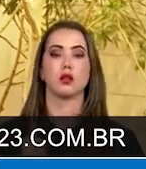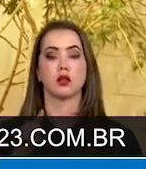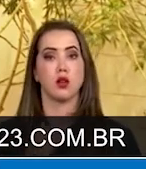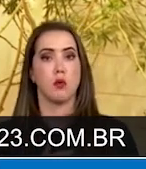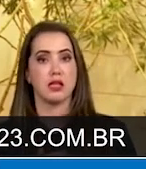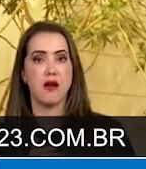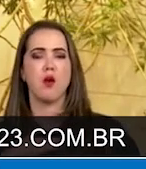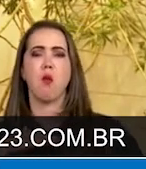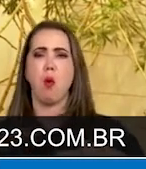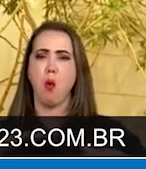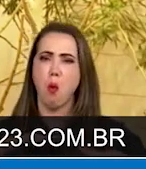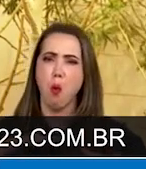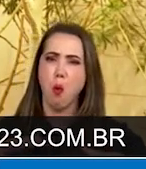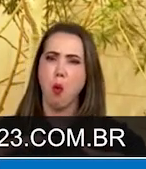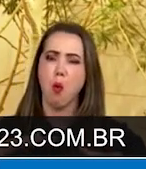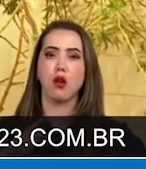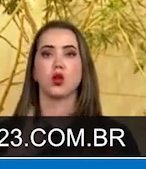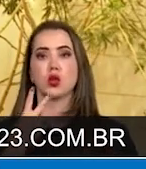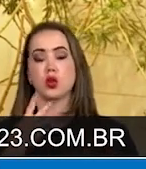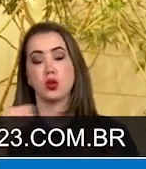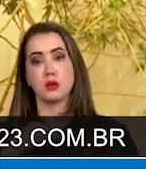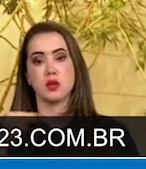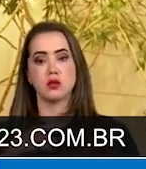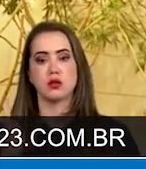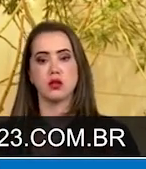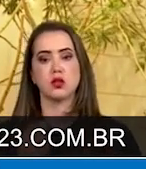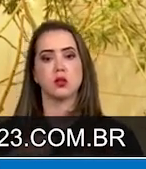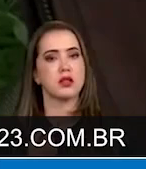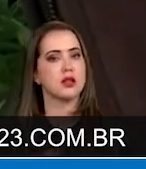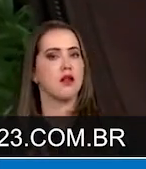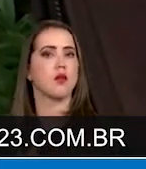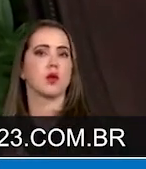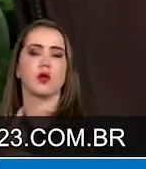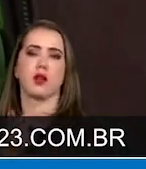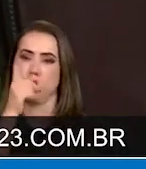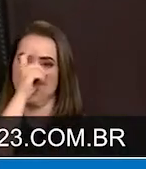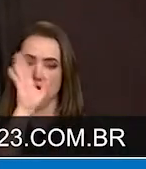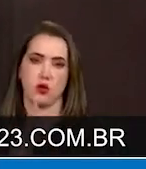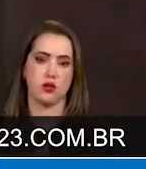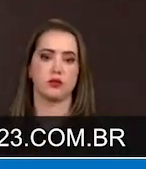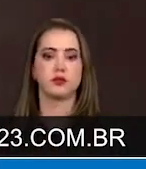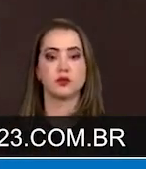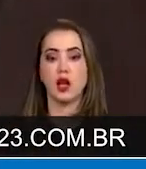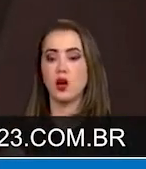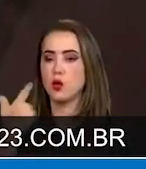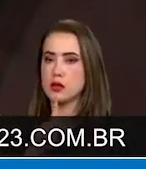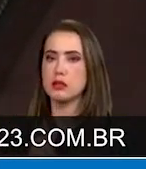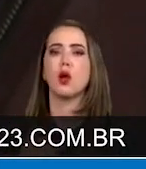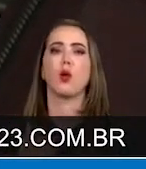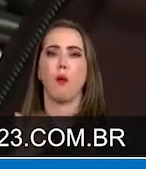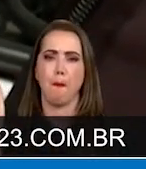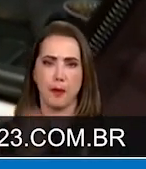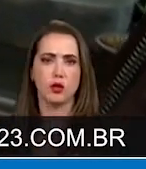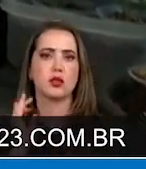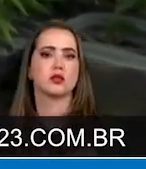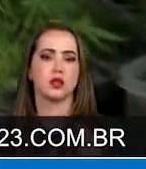começava a convulsionar, com 2 minutos de convulsão, a gente já tinha que correr para o hospital. Cidinha conseguiu na justiça o direito de